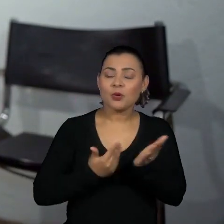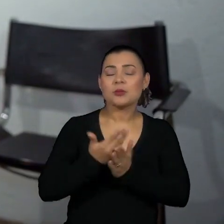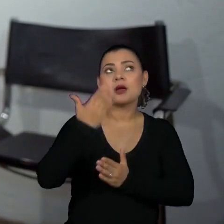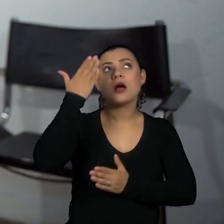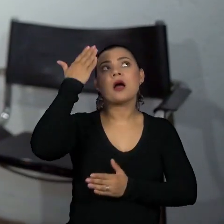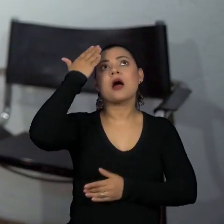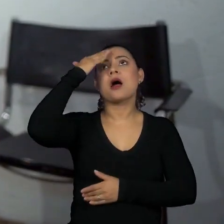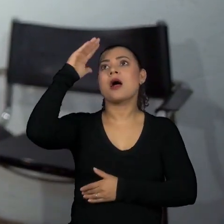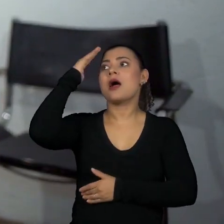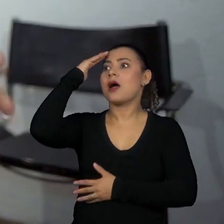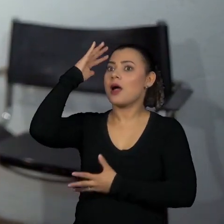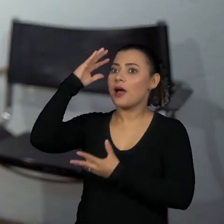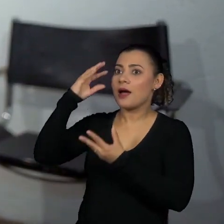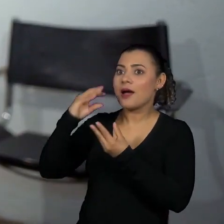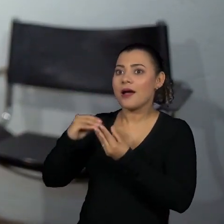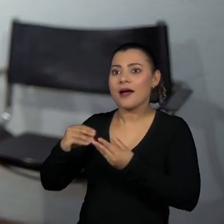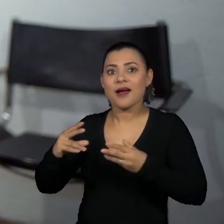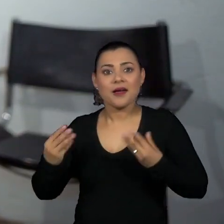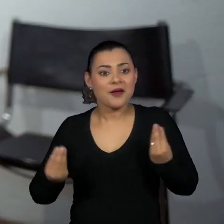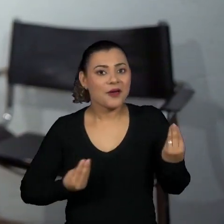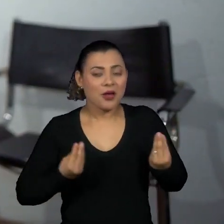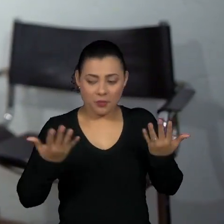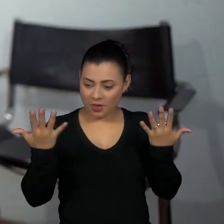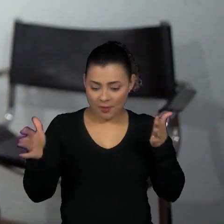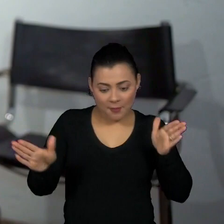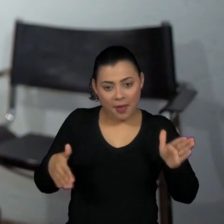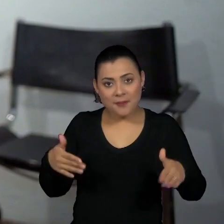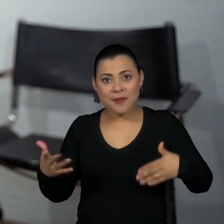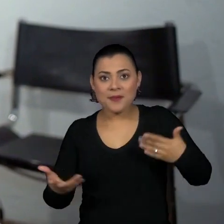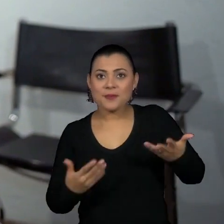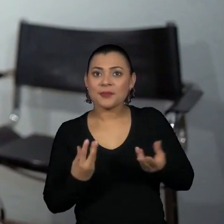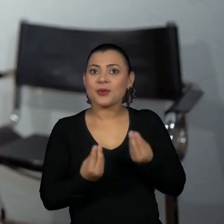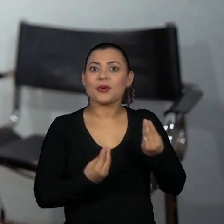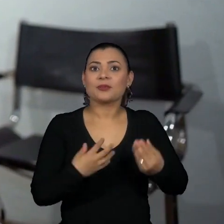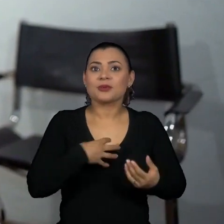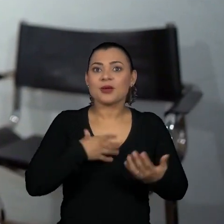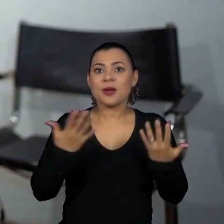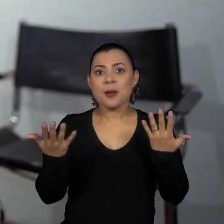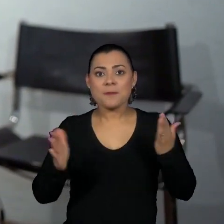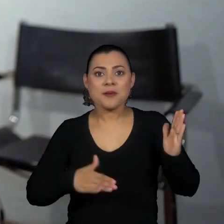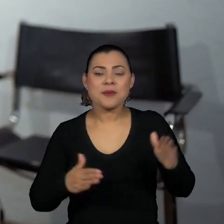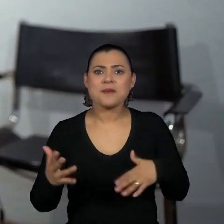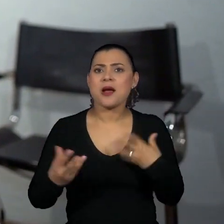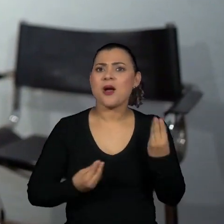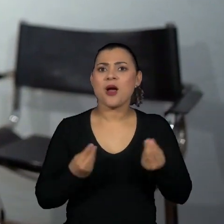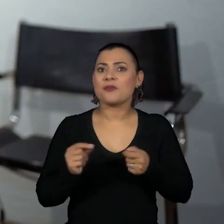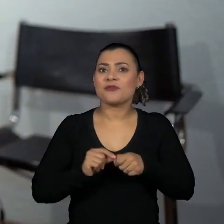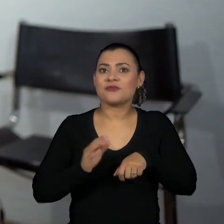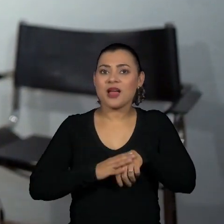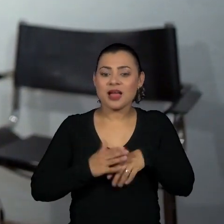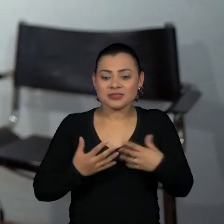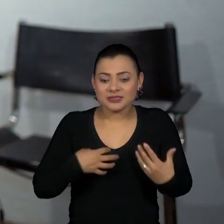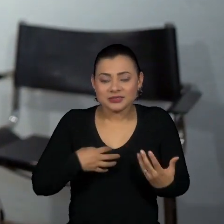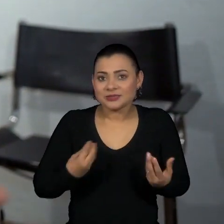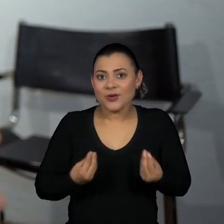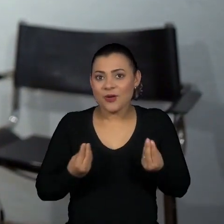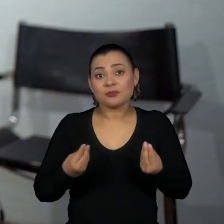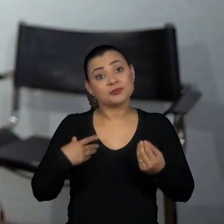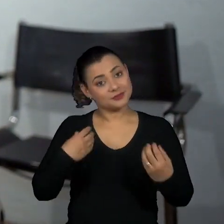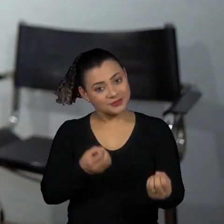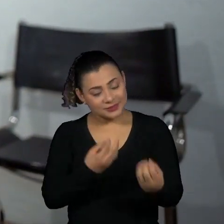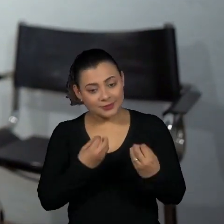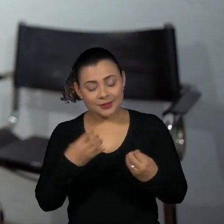entender isso, entender como é que a gente posiciona a nossa mão dentro da bota, qual é a precisão que a gente pode tocar nela, a